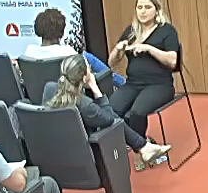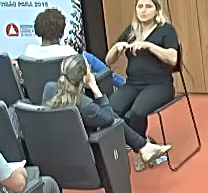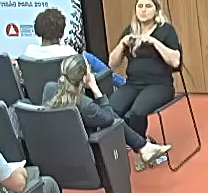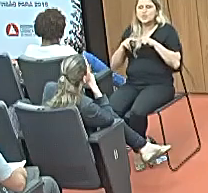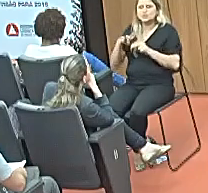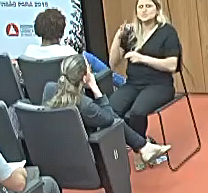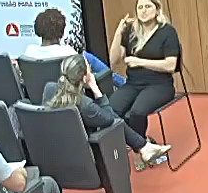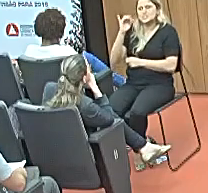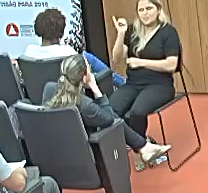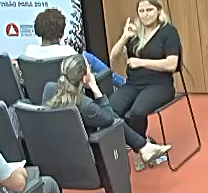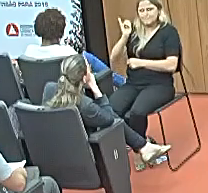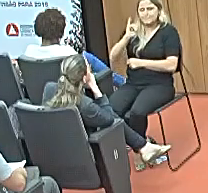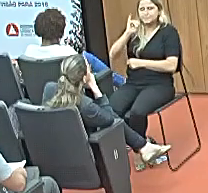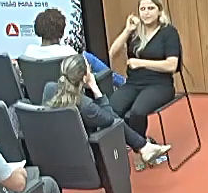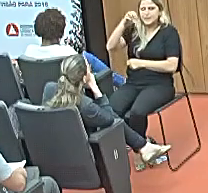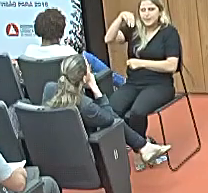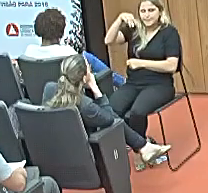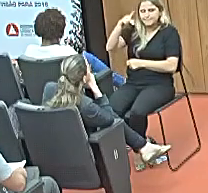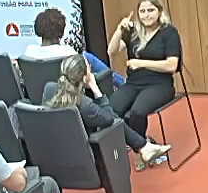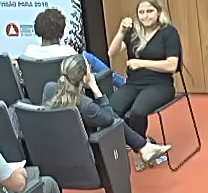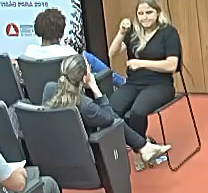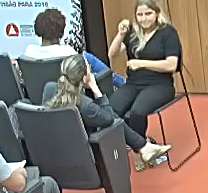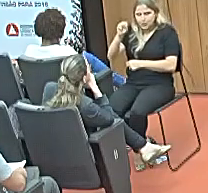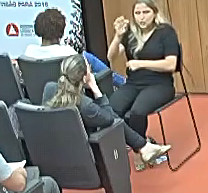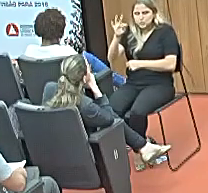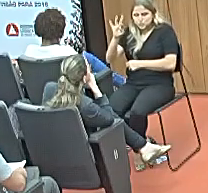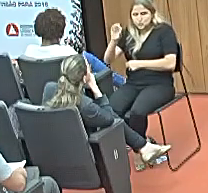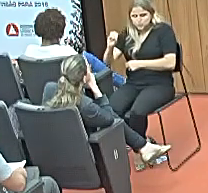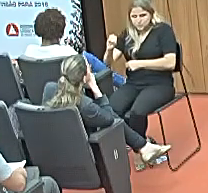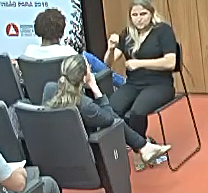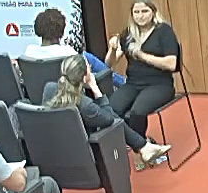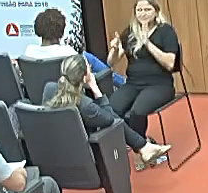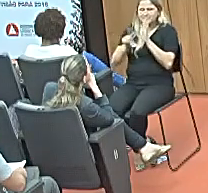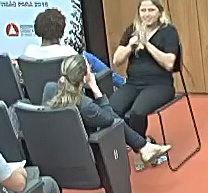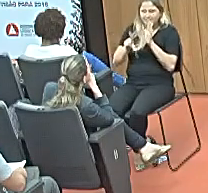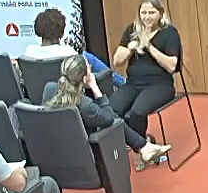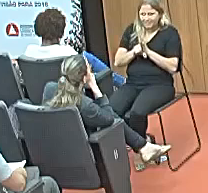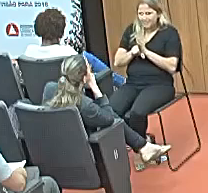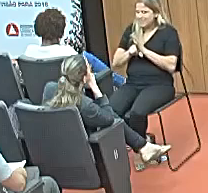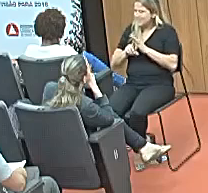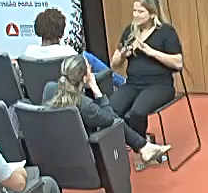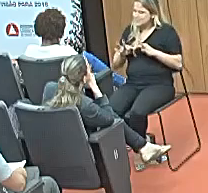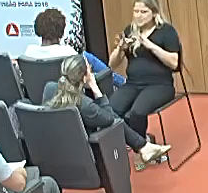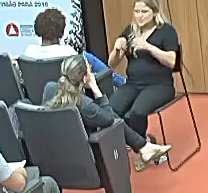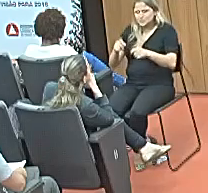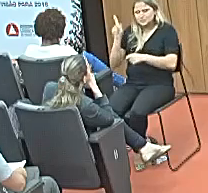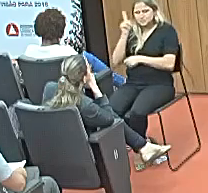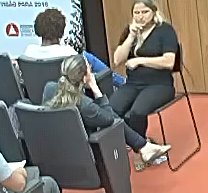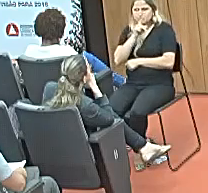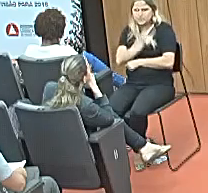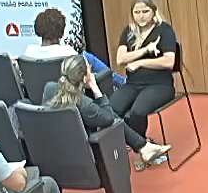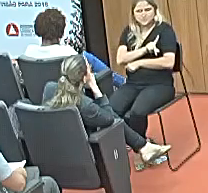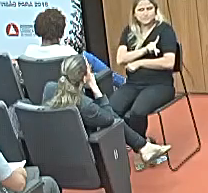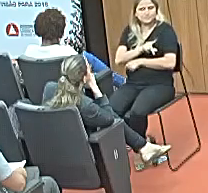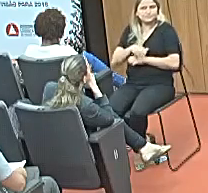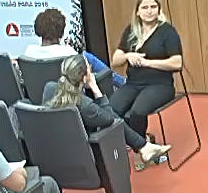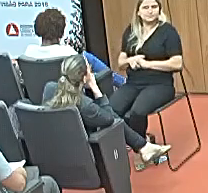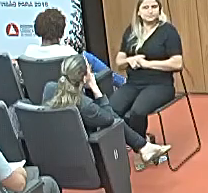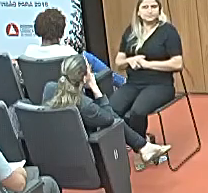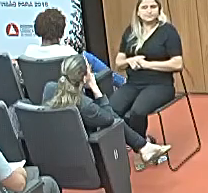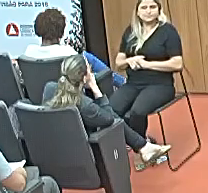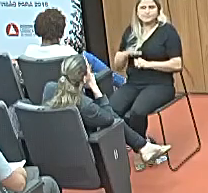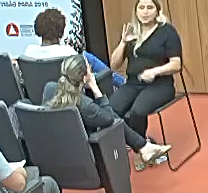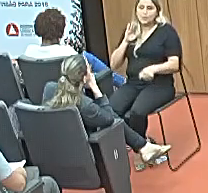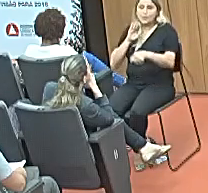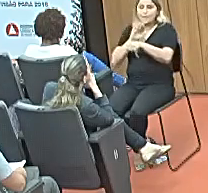aspectos previdenciários os aspectos da legislação sanitária de modo geral então é o